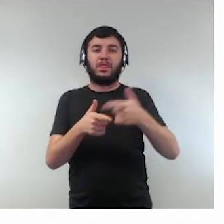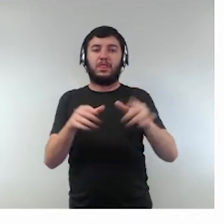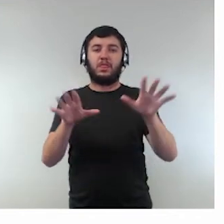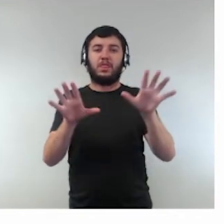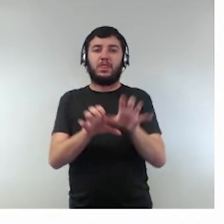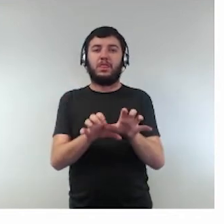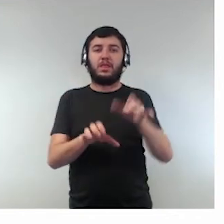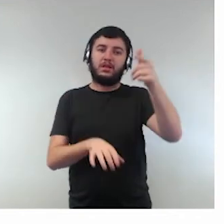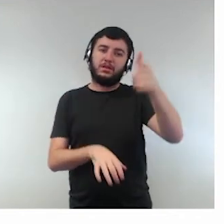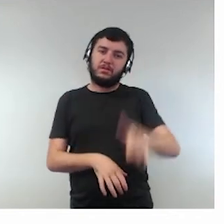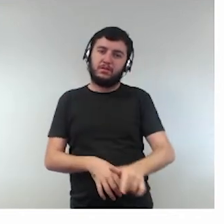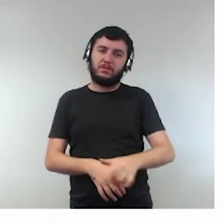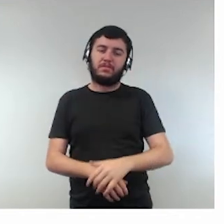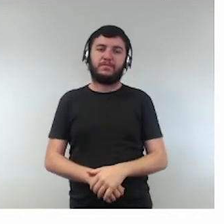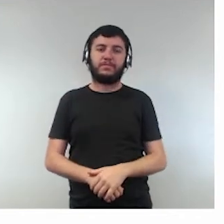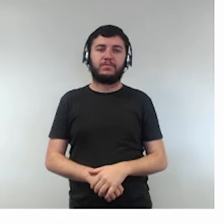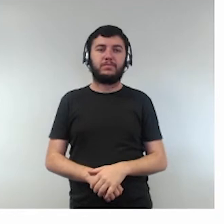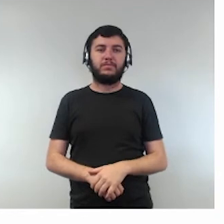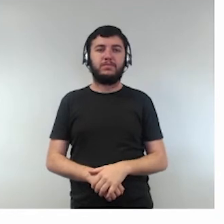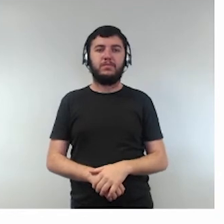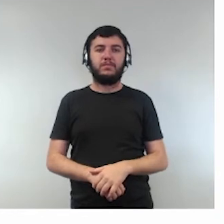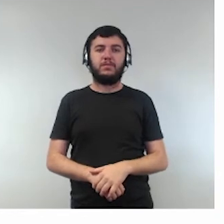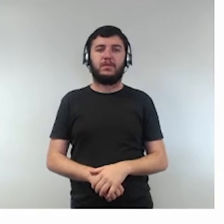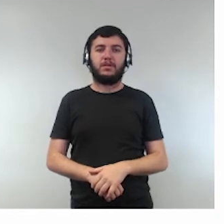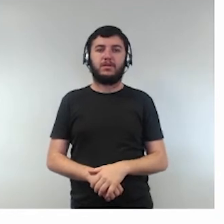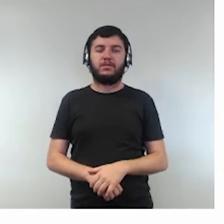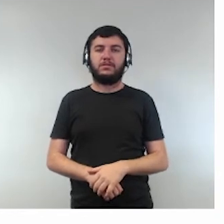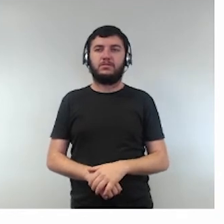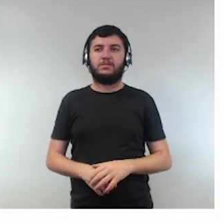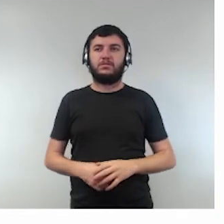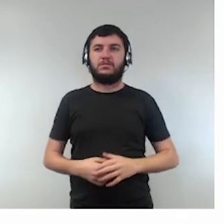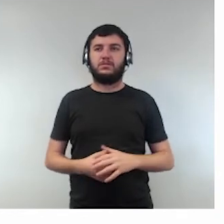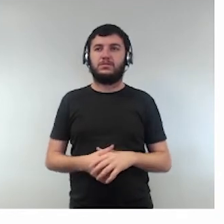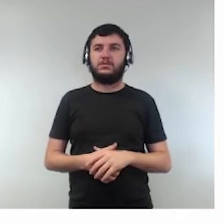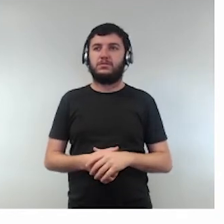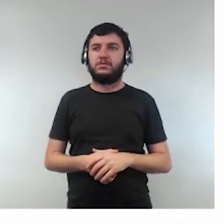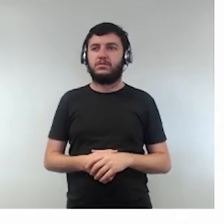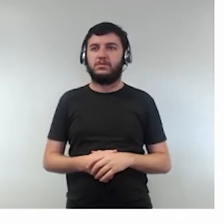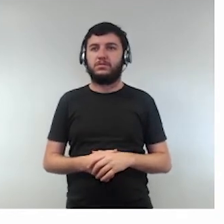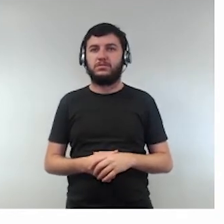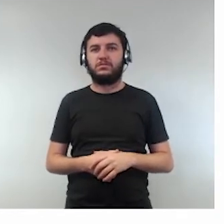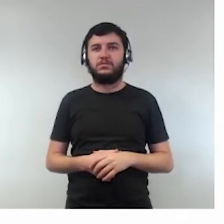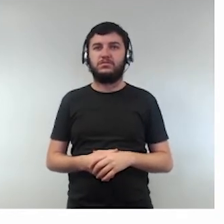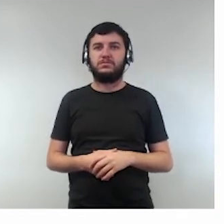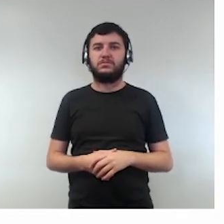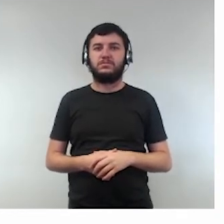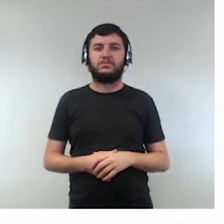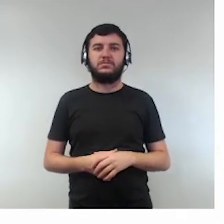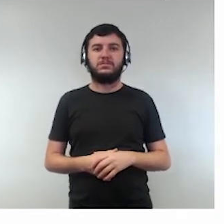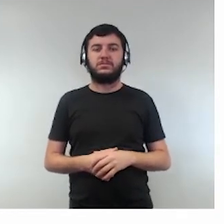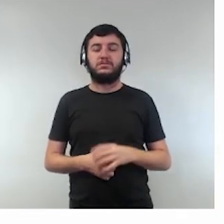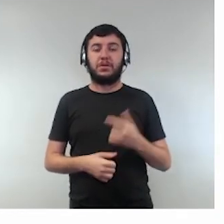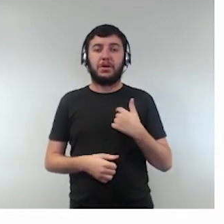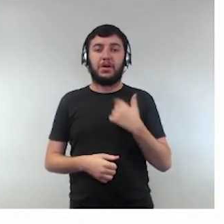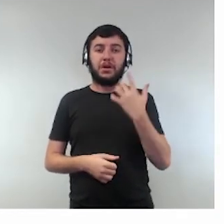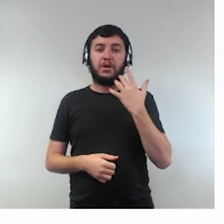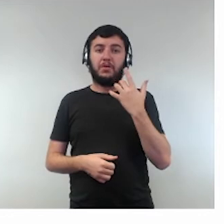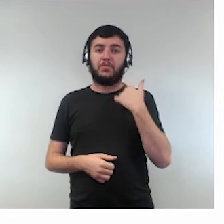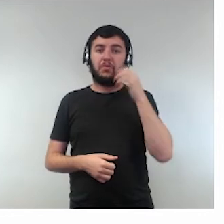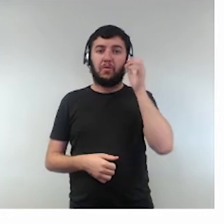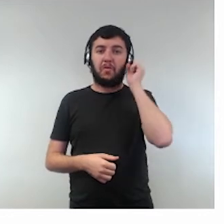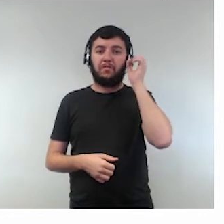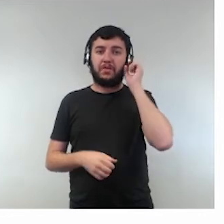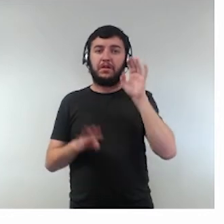Doutor Henrique, está me ouvindo? Lesão muscular, porque o fisiológico. Oi? Eu tô vendo bem. Eu estou ouvindo bem